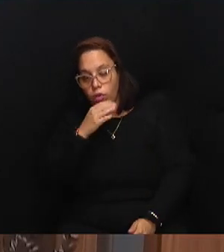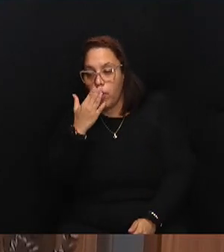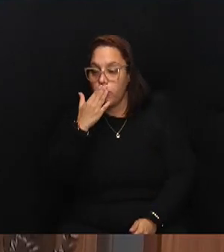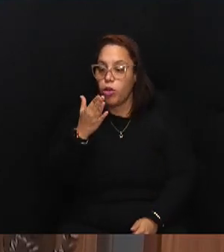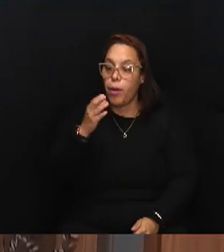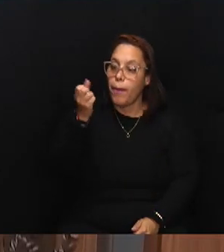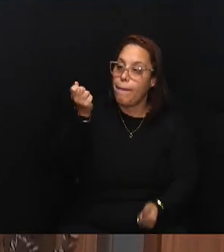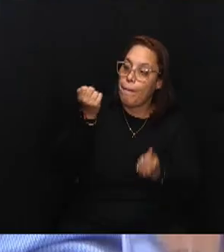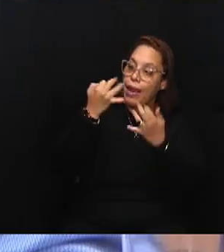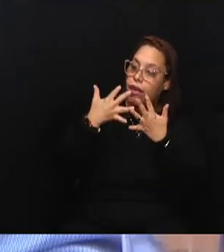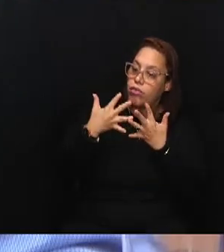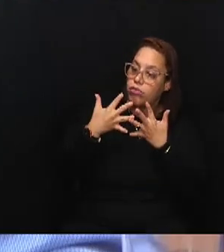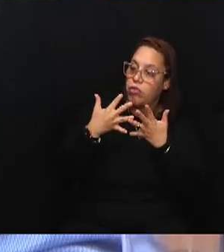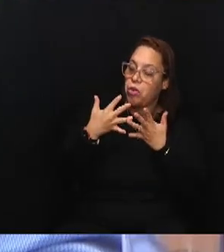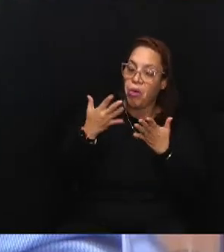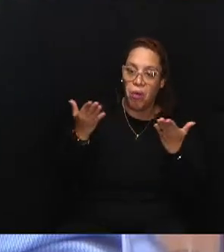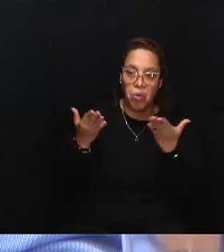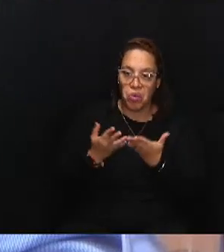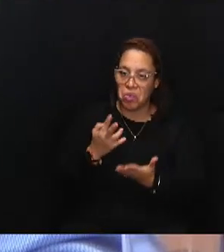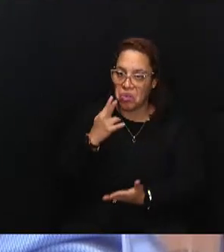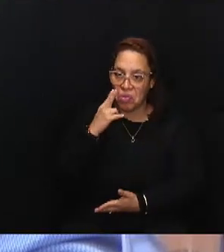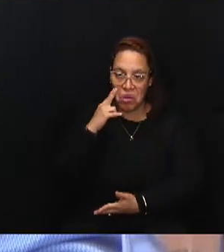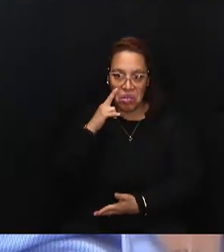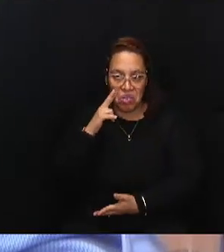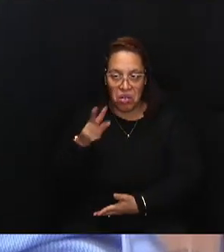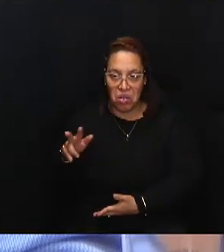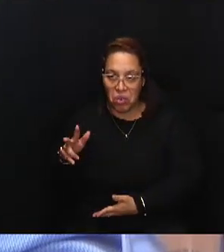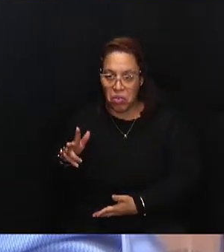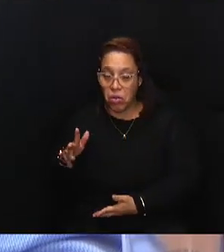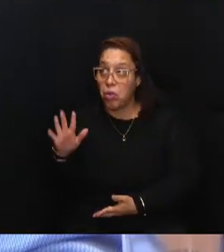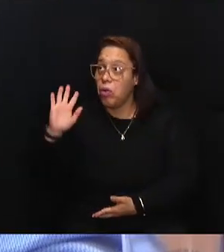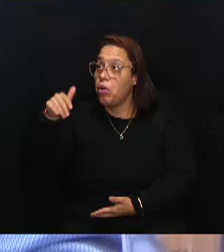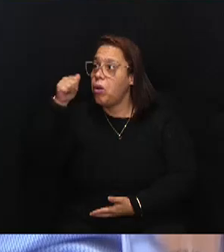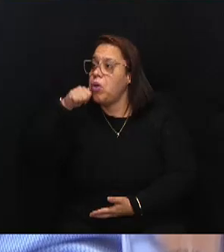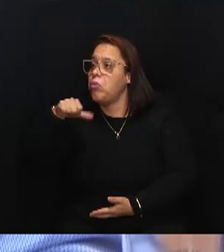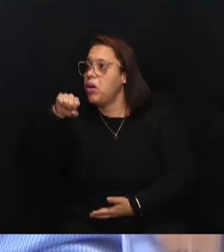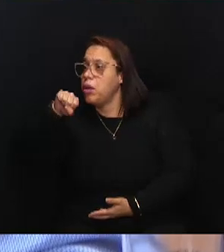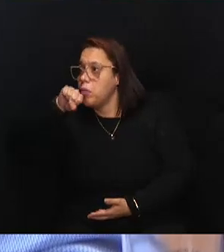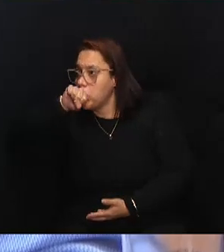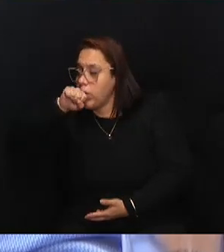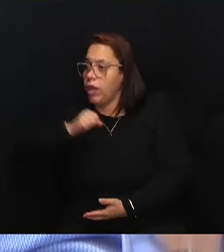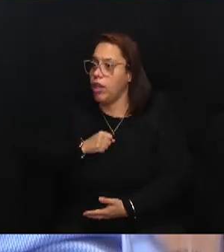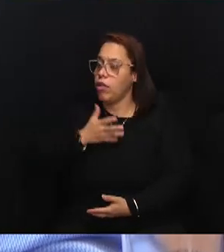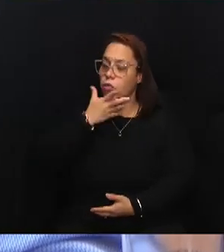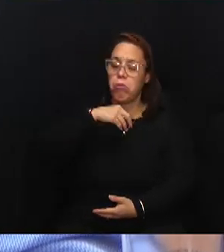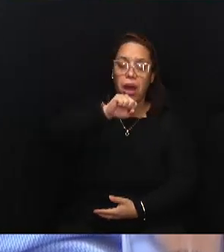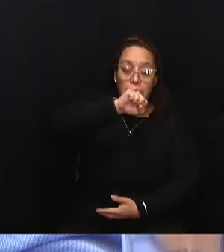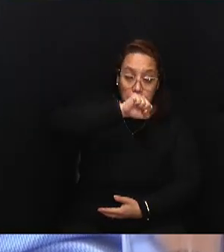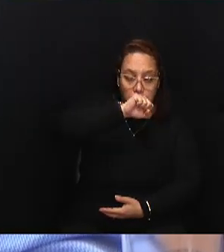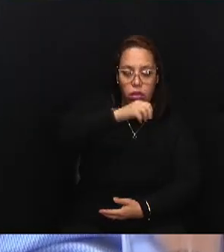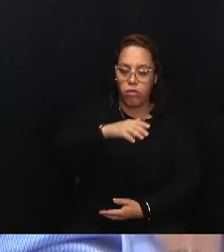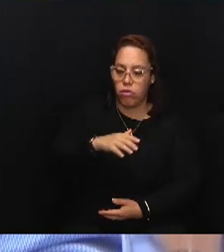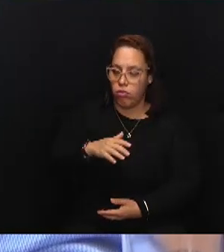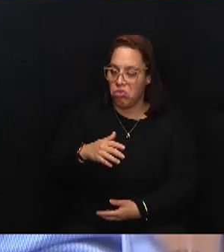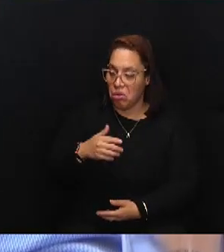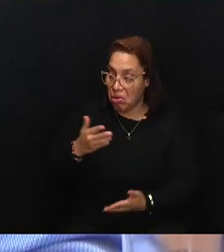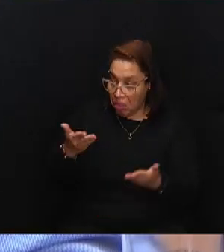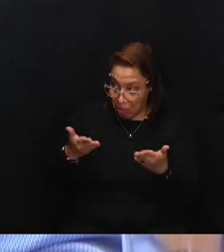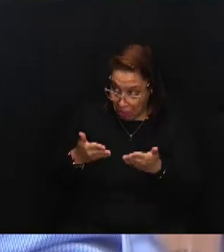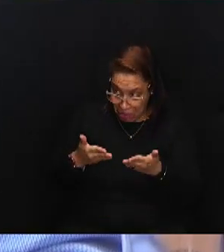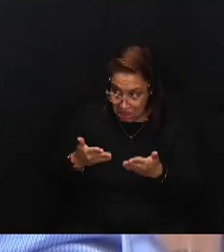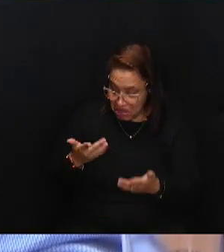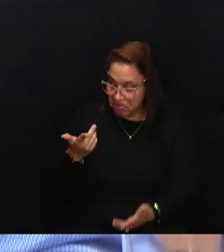bênção. Hoje a gente não se vê mais isso. A gente já não se vê hoje mais isso acontecer. Mas nós temos que